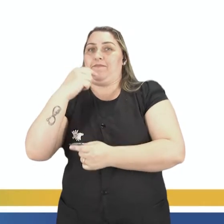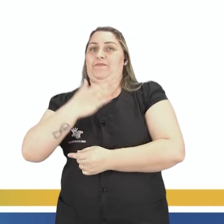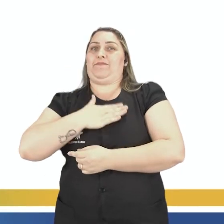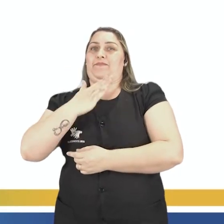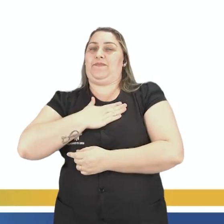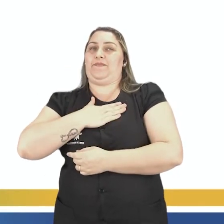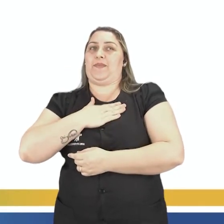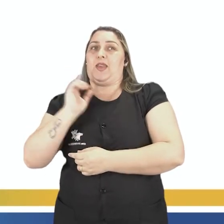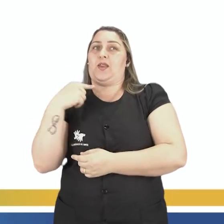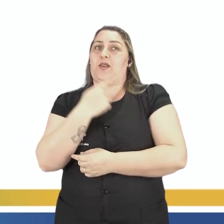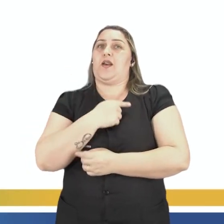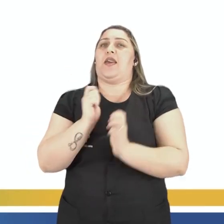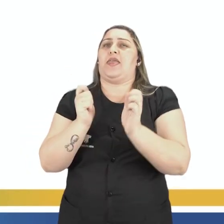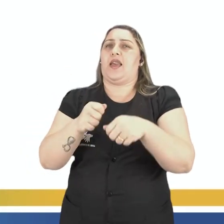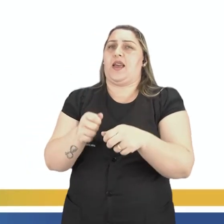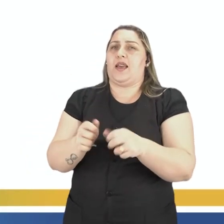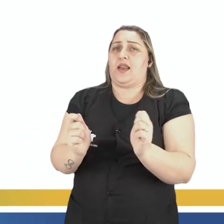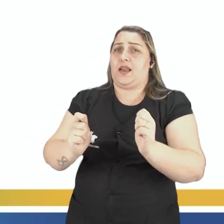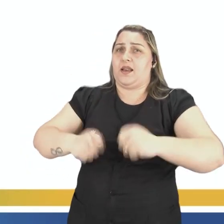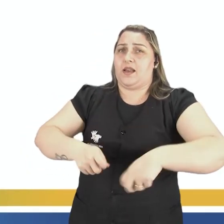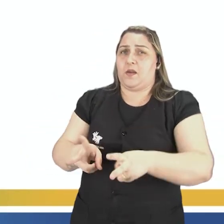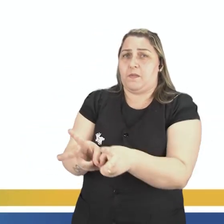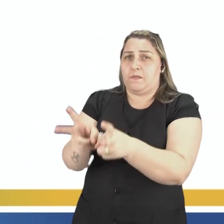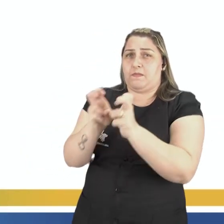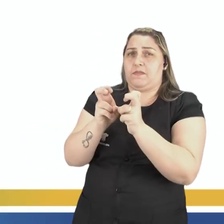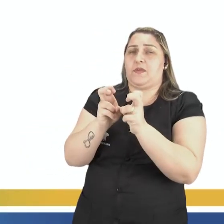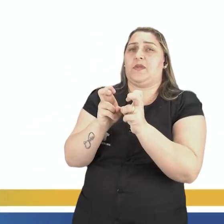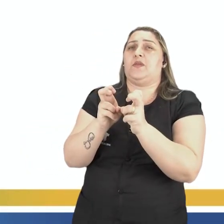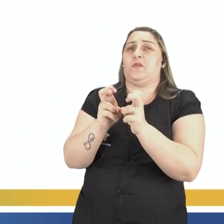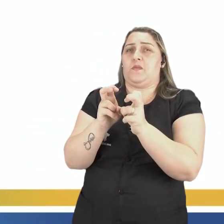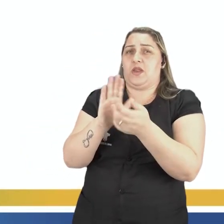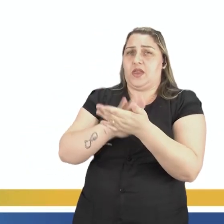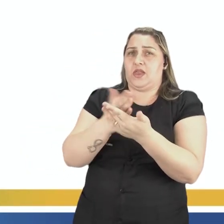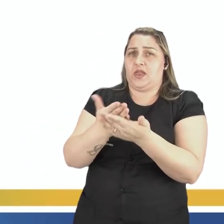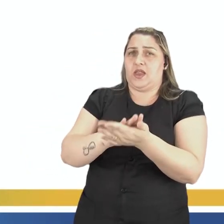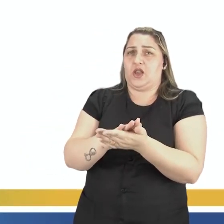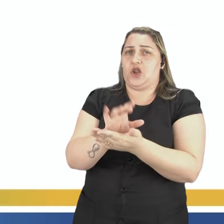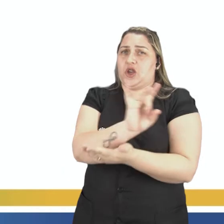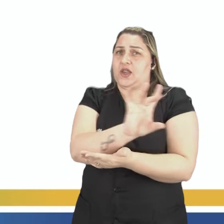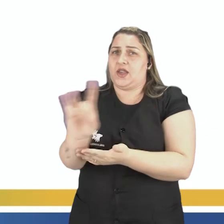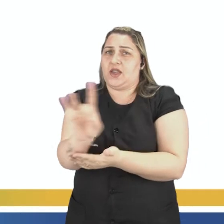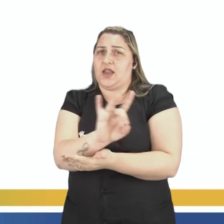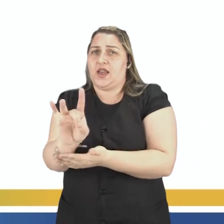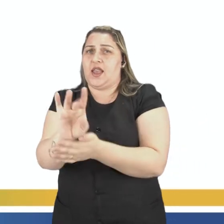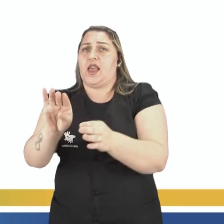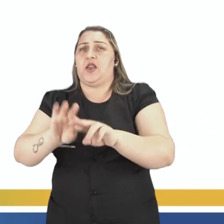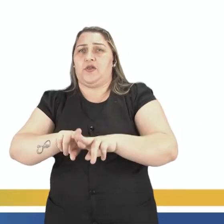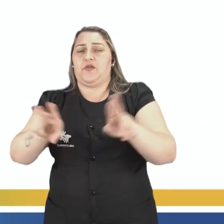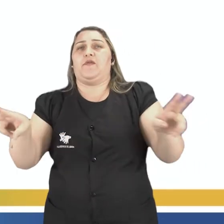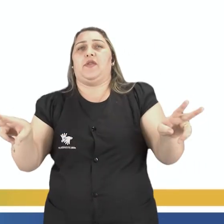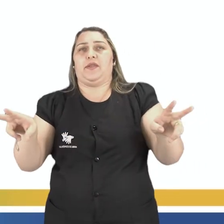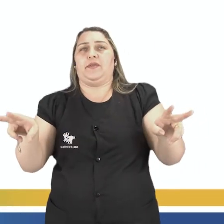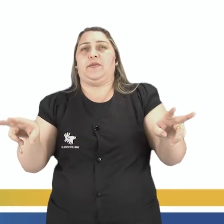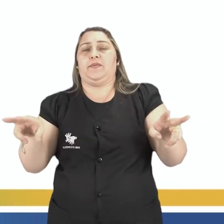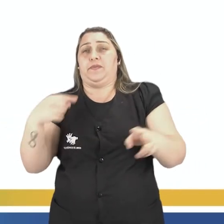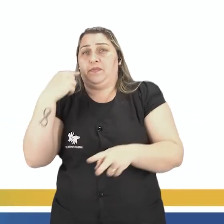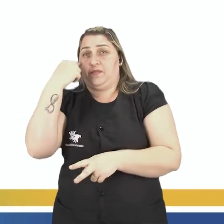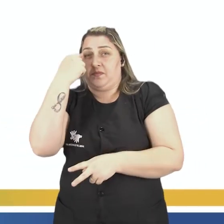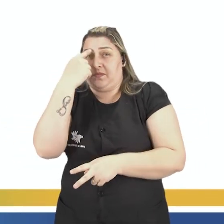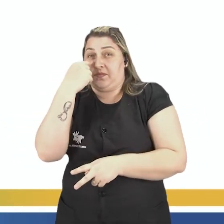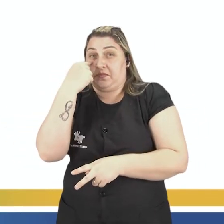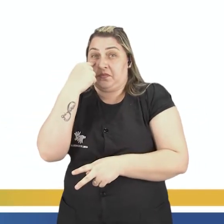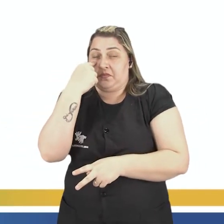somos capazes de observar uma interpretação de cada vez. Então, os seus olhos,